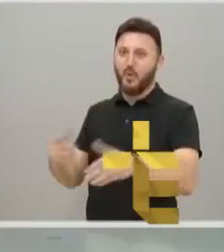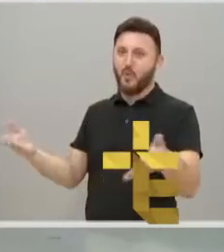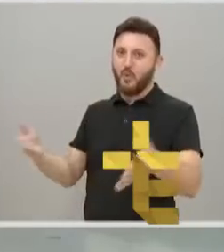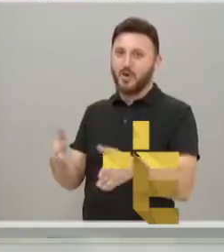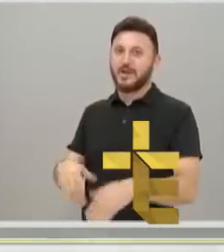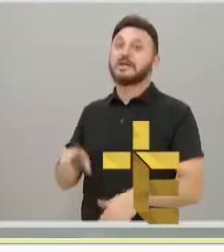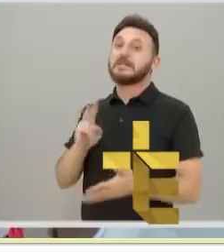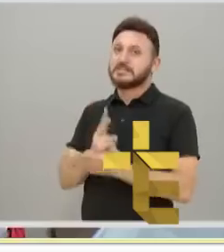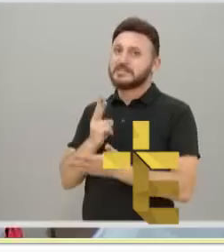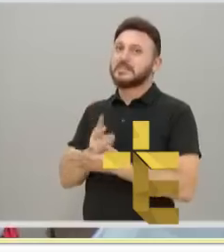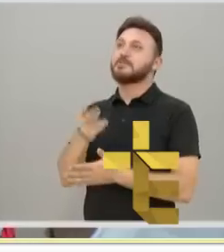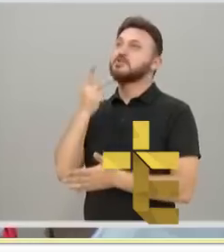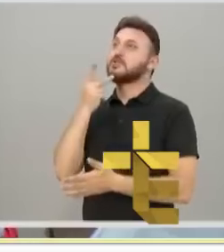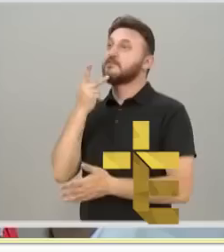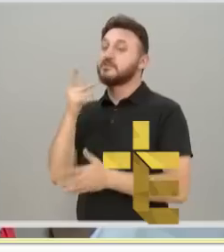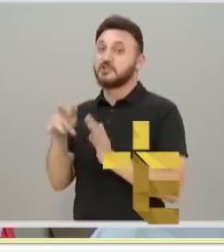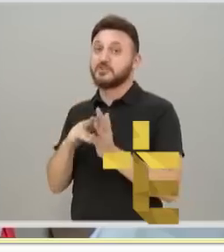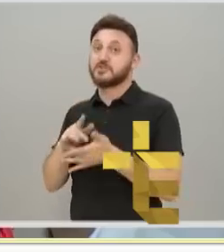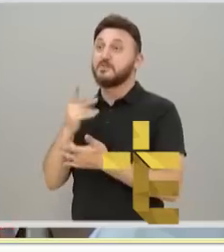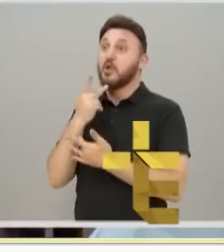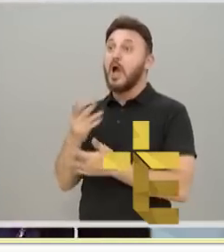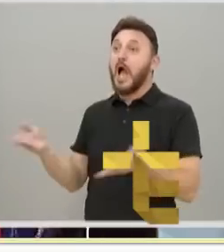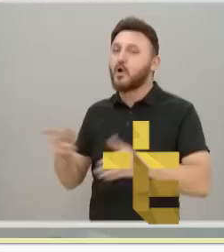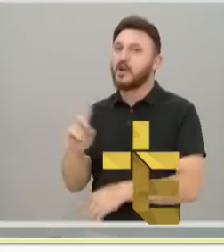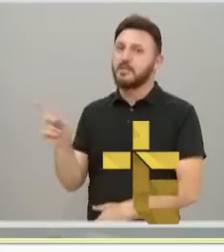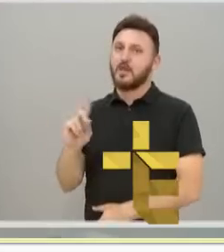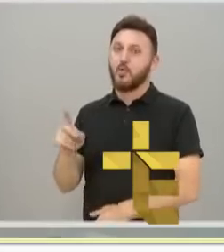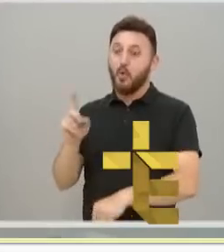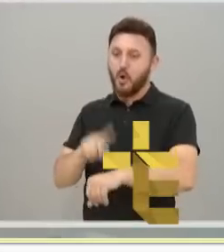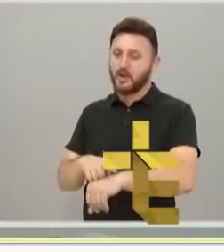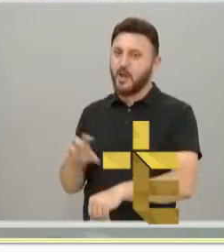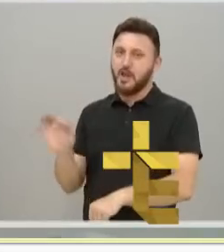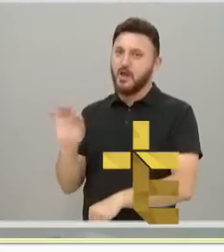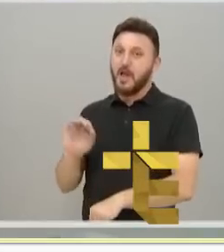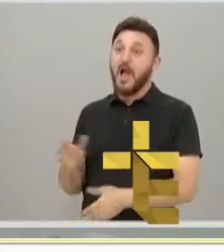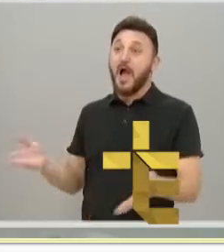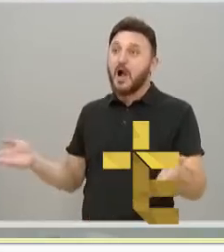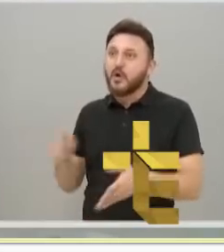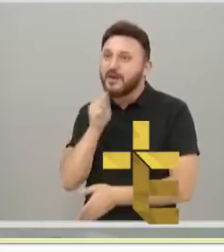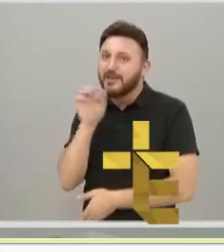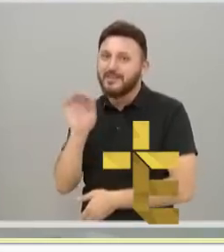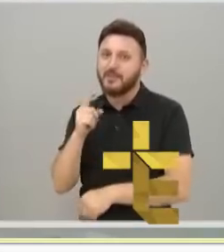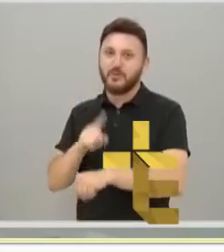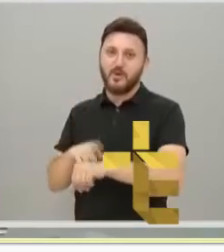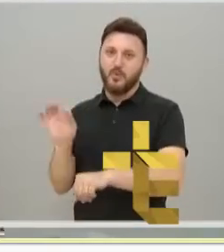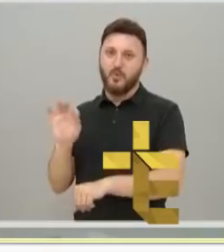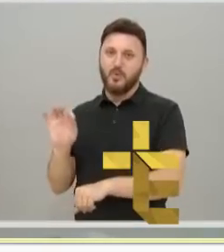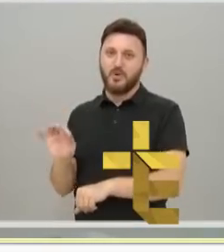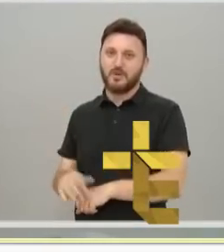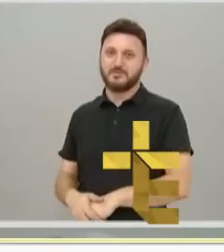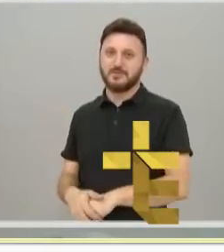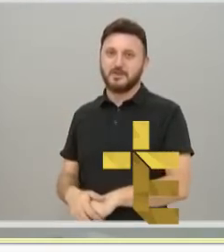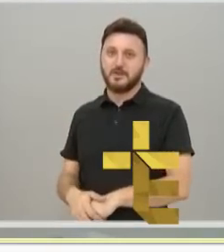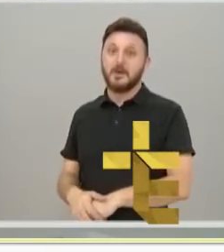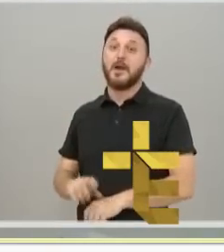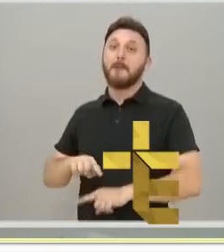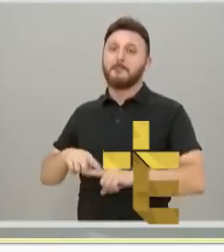tardada pelo braço de Deus, deixando com que a humanidade tomasse a decisão das trevas à